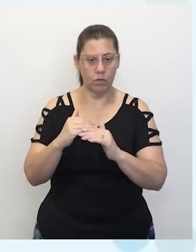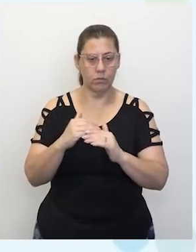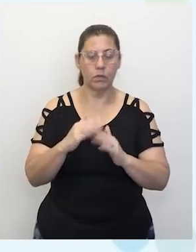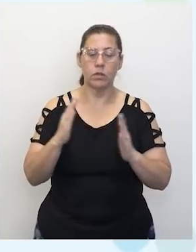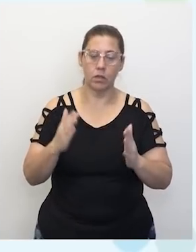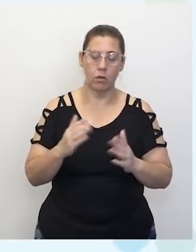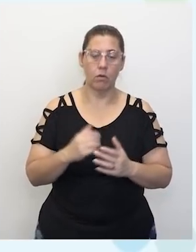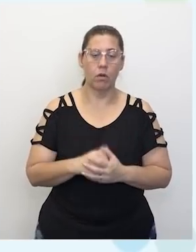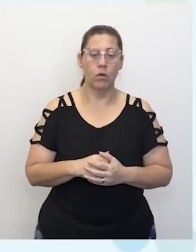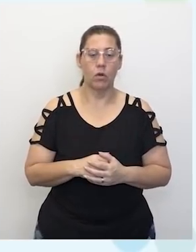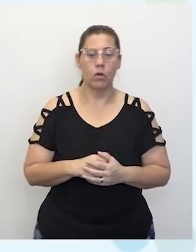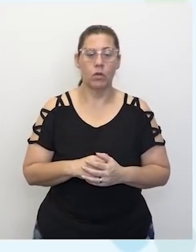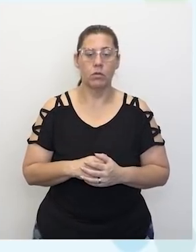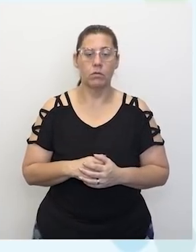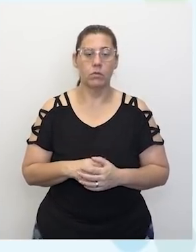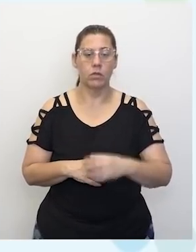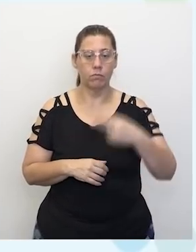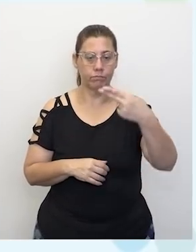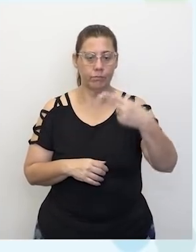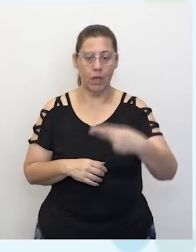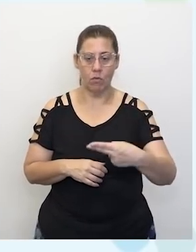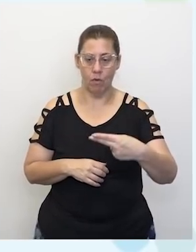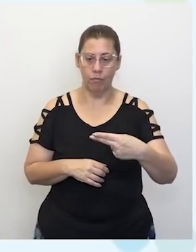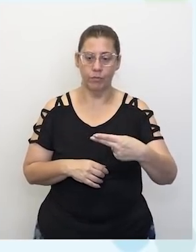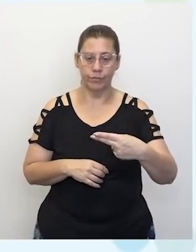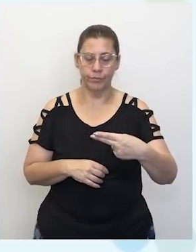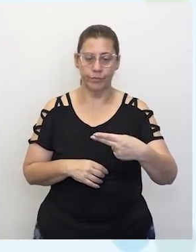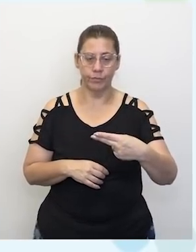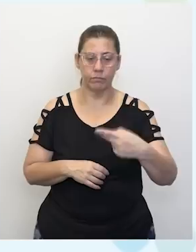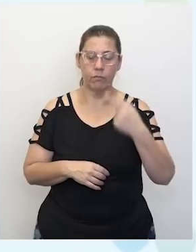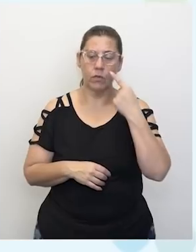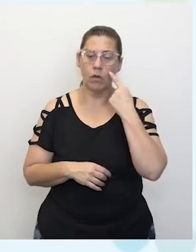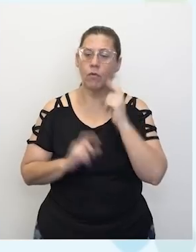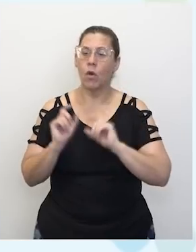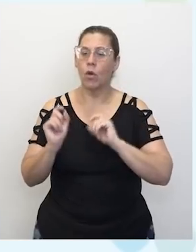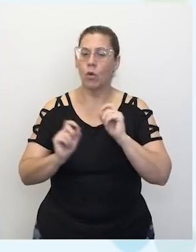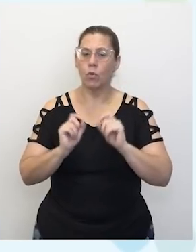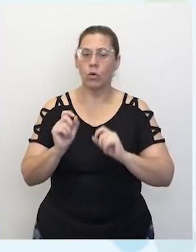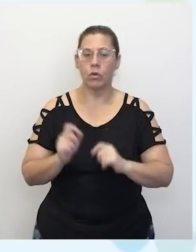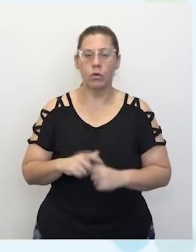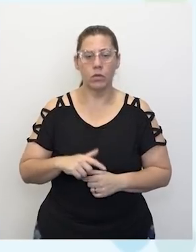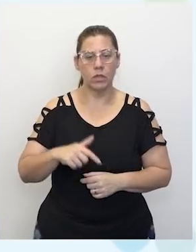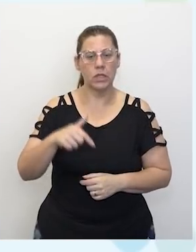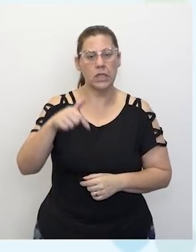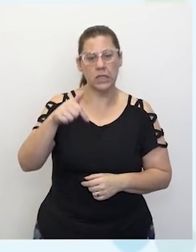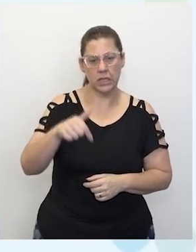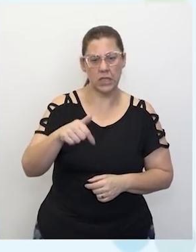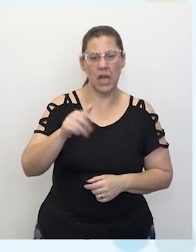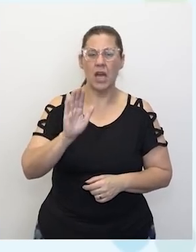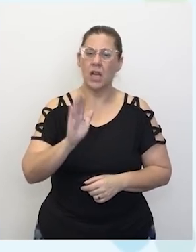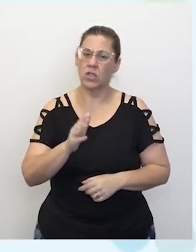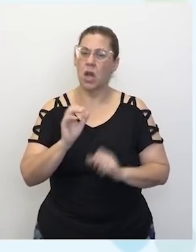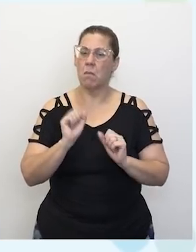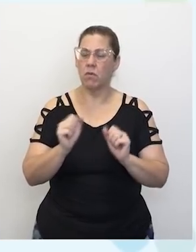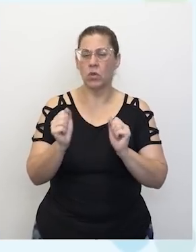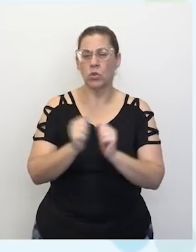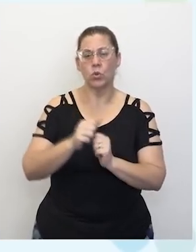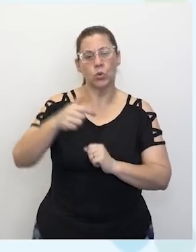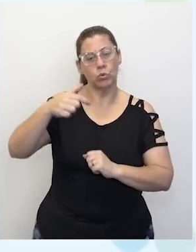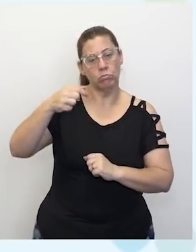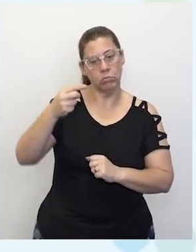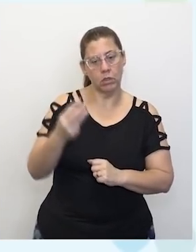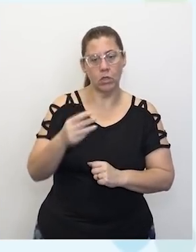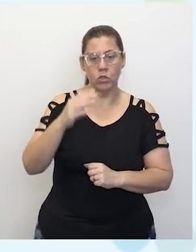coisa, desculpa, é abaixar o igual aí para separar. Aí eu vejo, ó, esse 7 já tá bom para ficar com 3, então ele